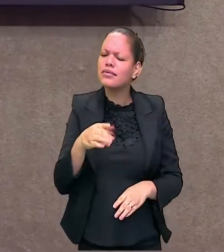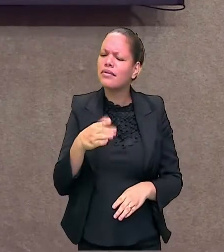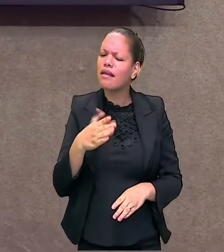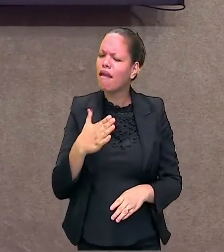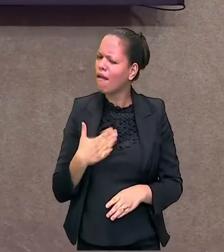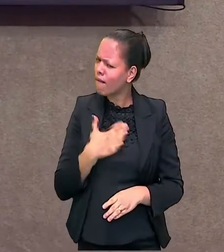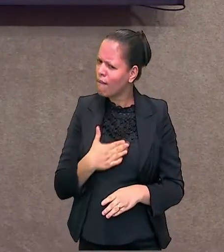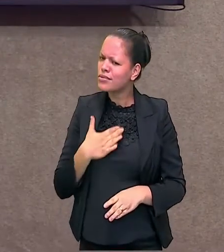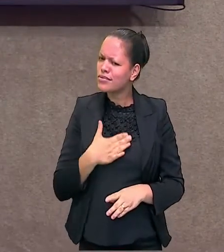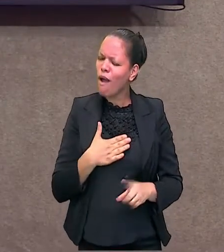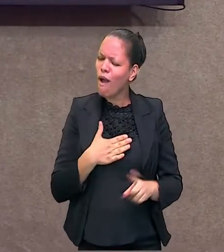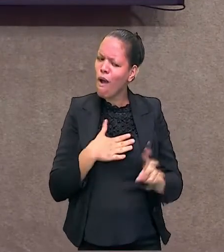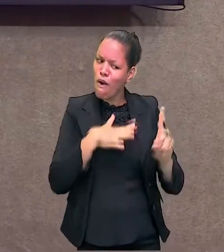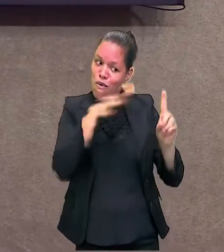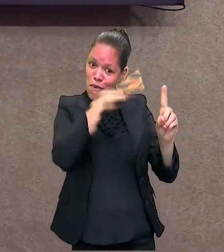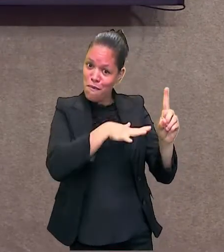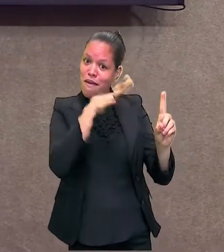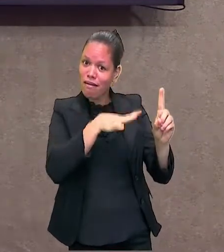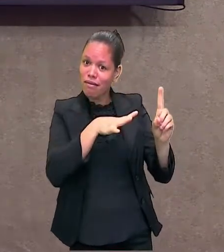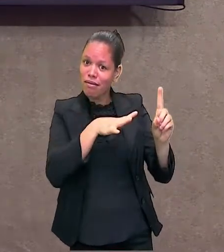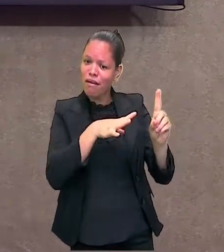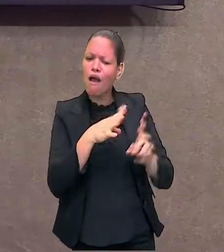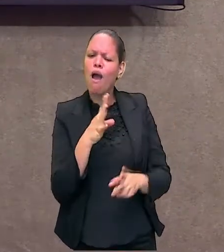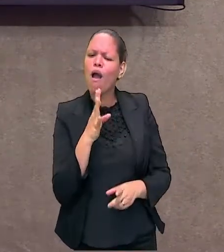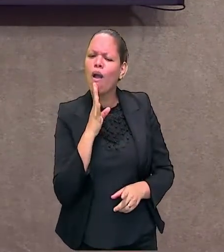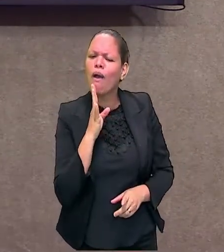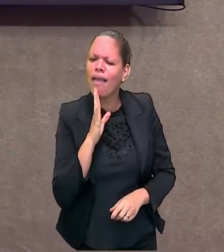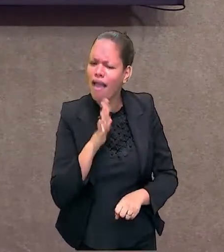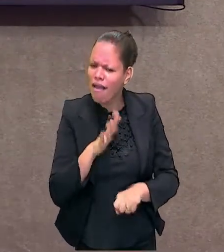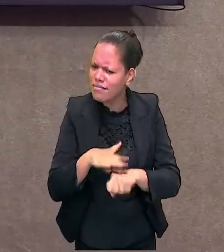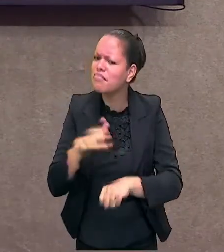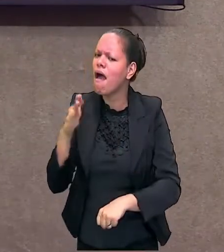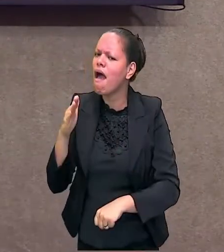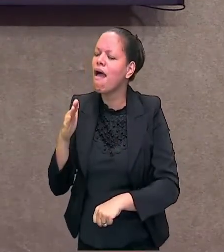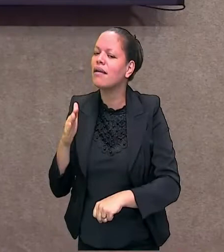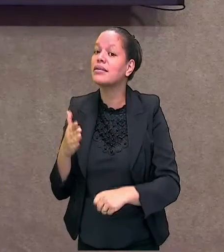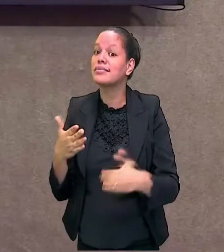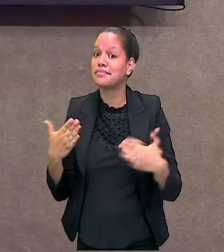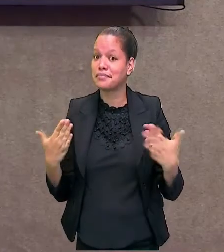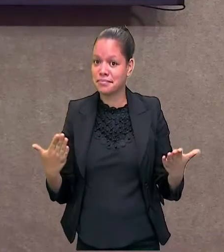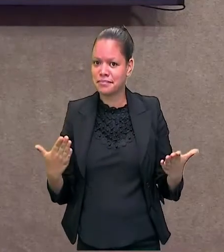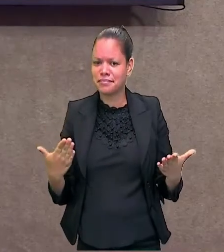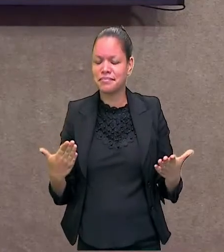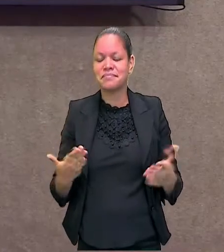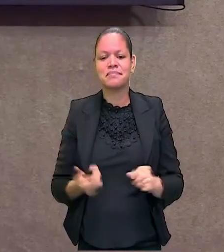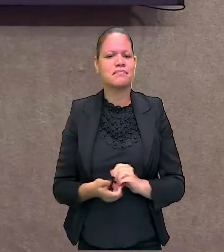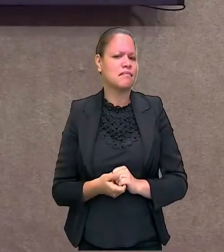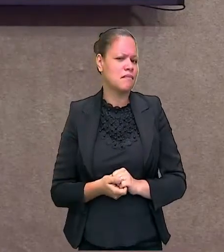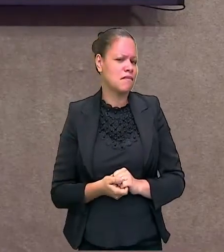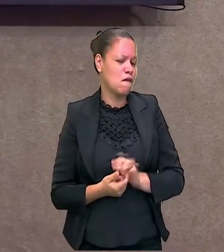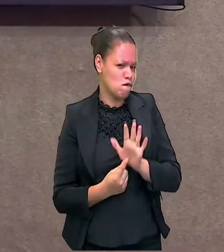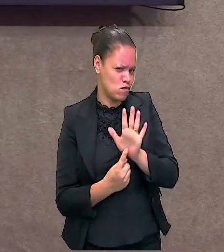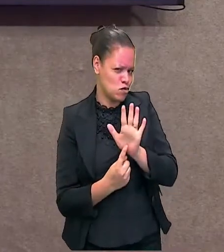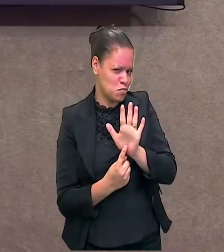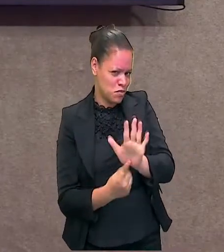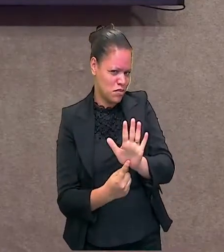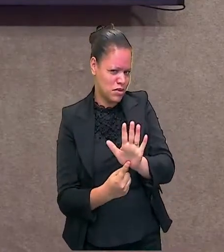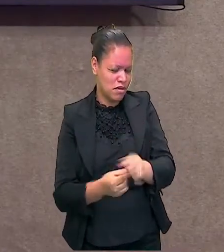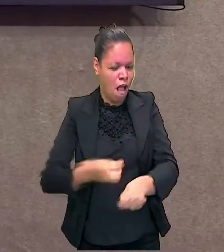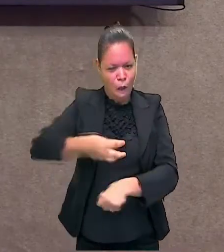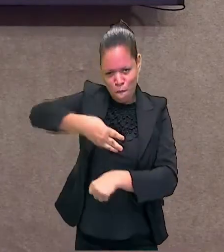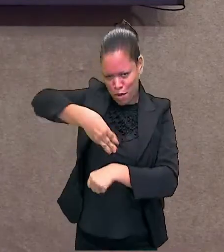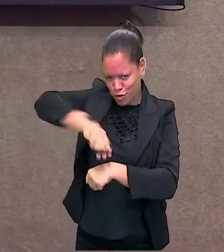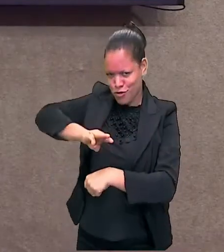mito? Conhece mais alguns? Olha, eu tenho um conselho para te dar. Eu acho que você deve pegar